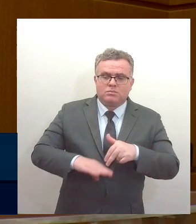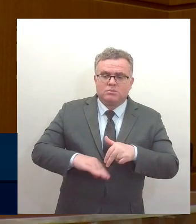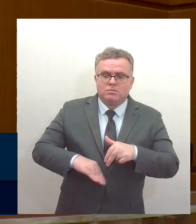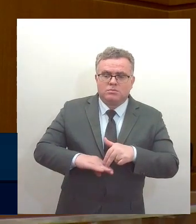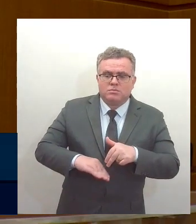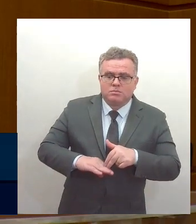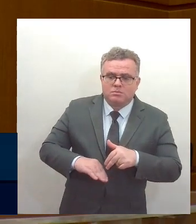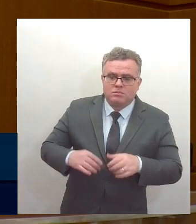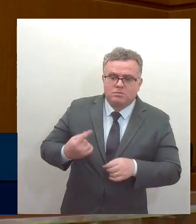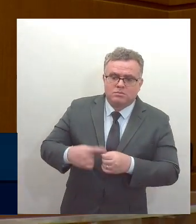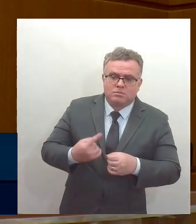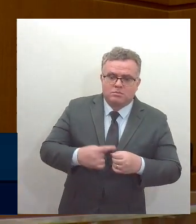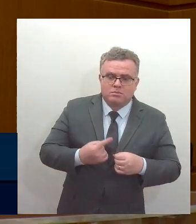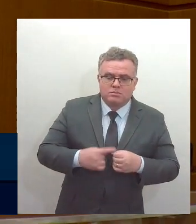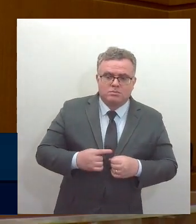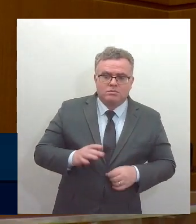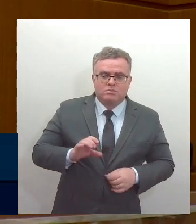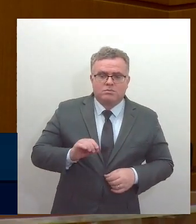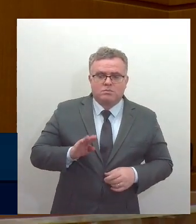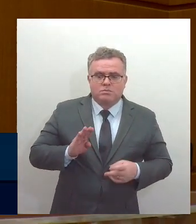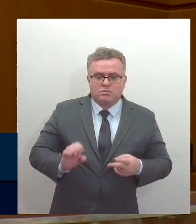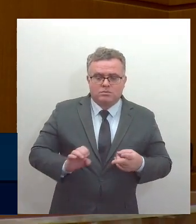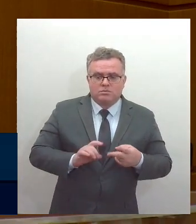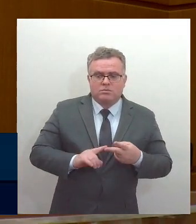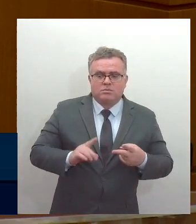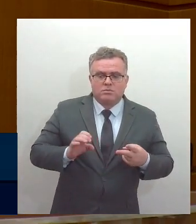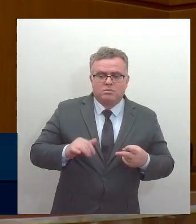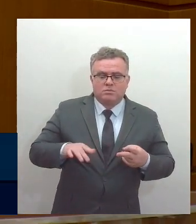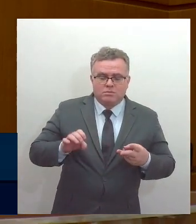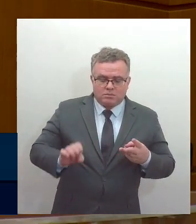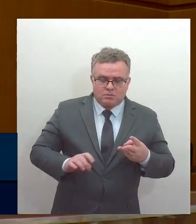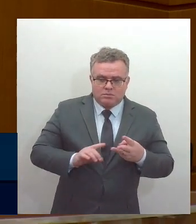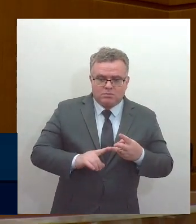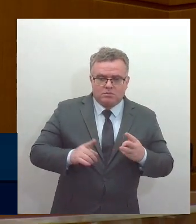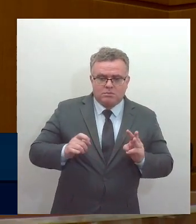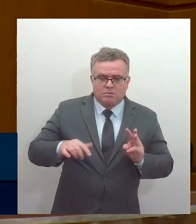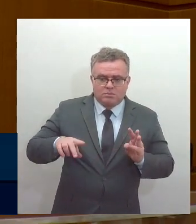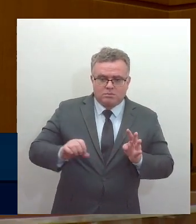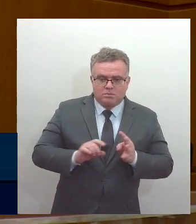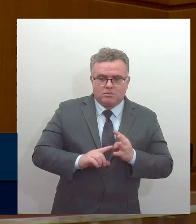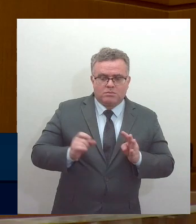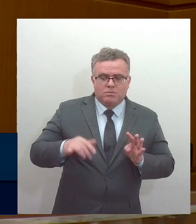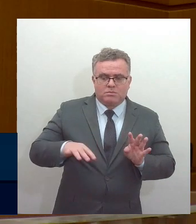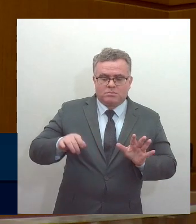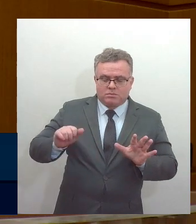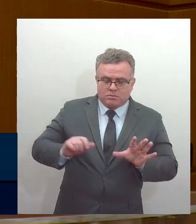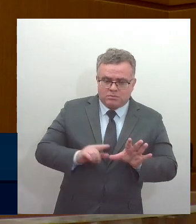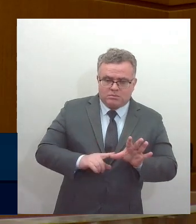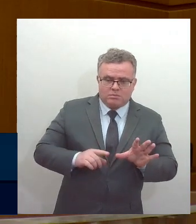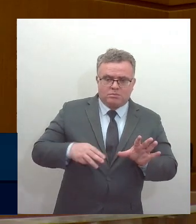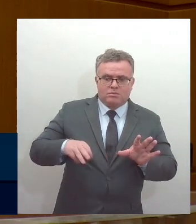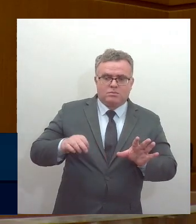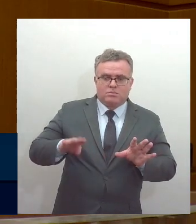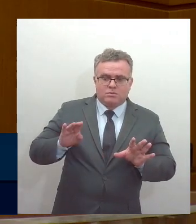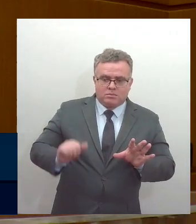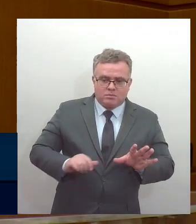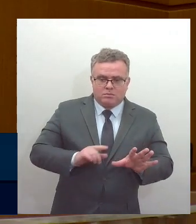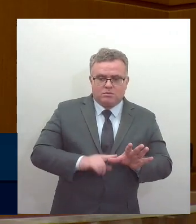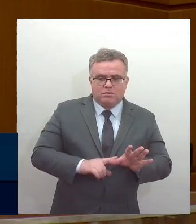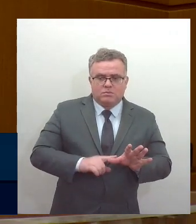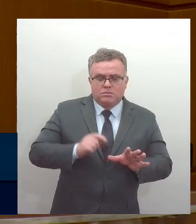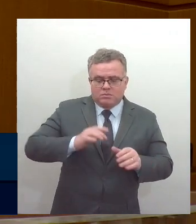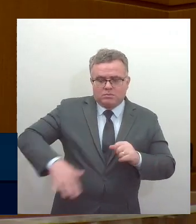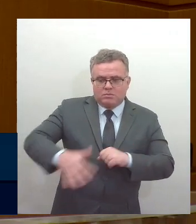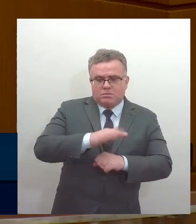Graco Cardoso, Canhoba, Pedrinha, Santana do São Francisco, Muribeca, Ilha das Flores, Feira Nova, Arauá, Macambira,